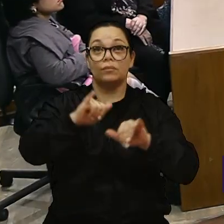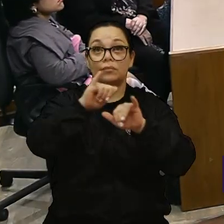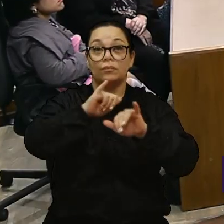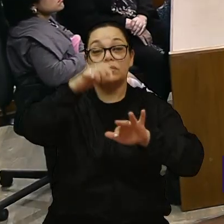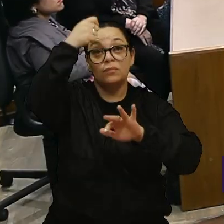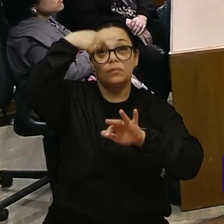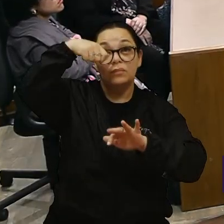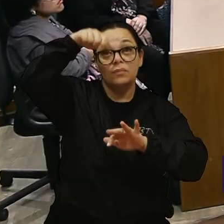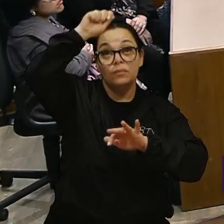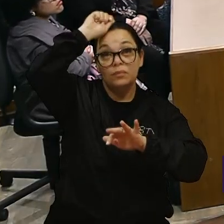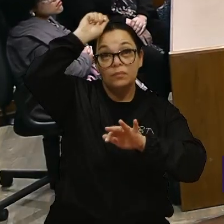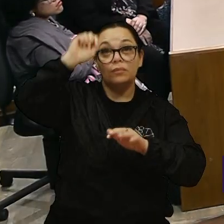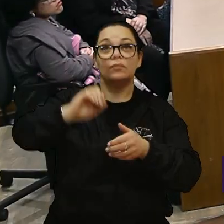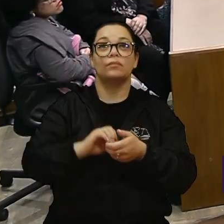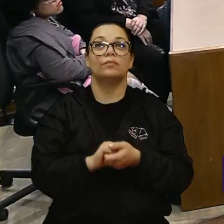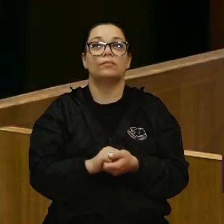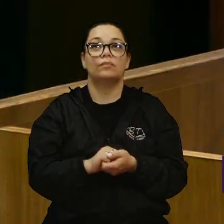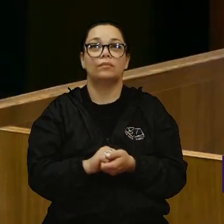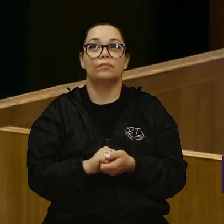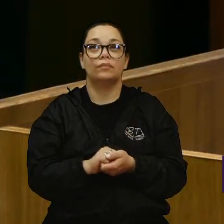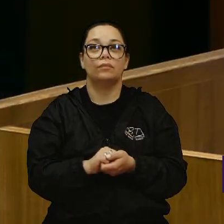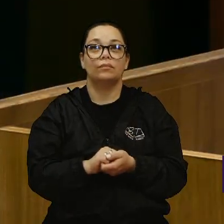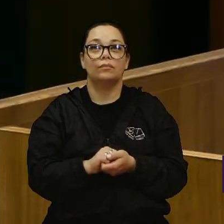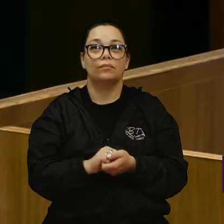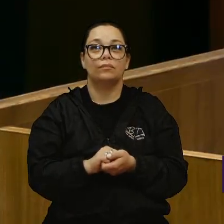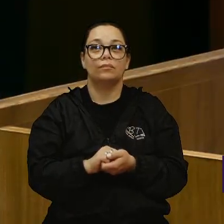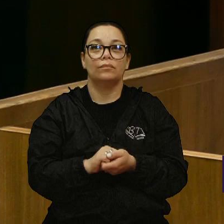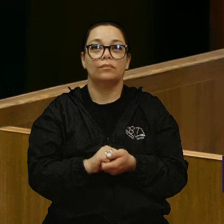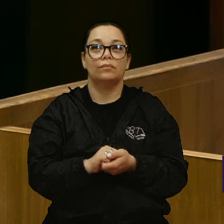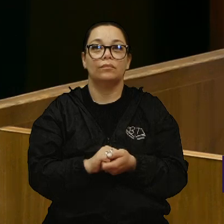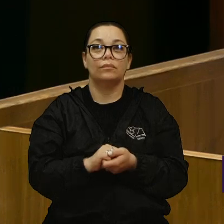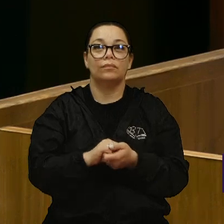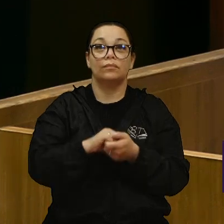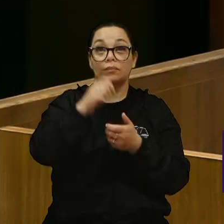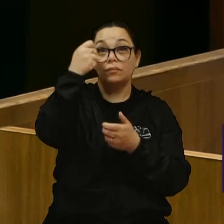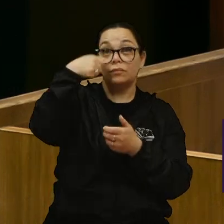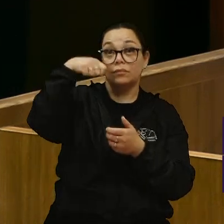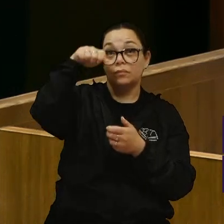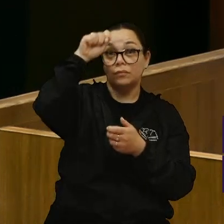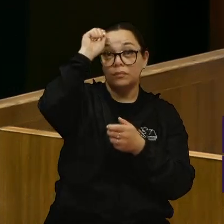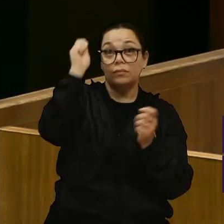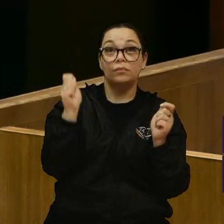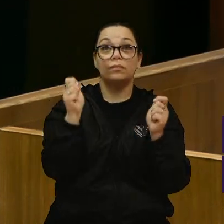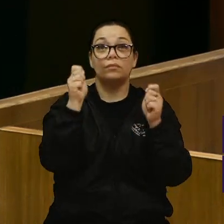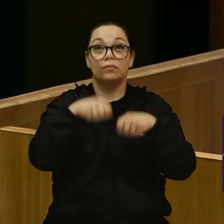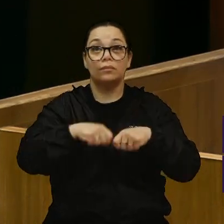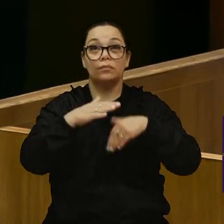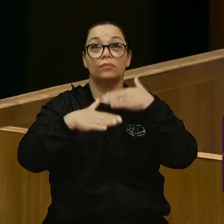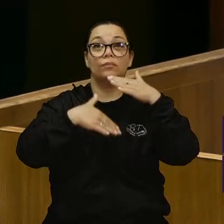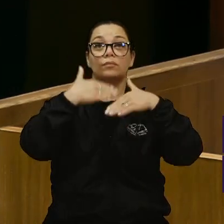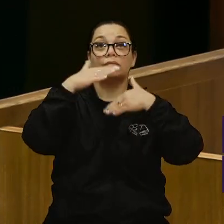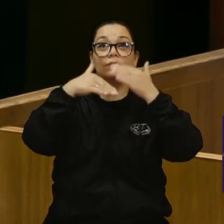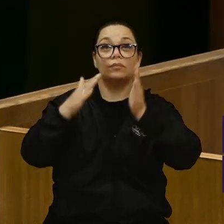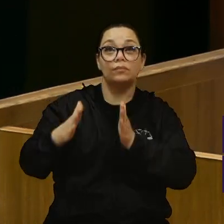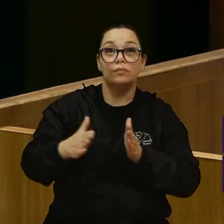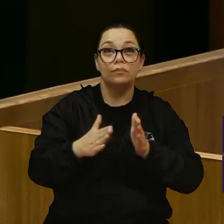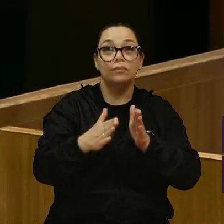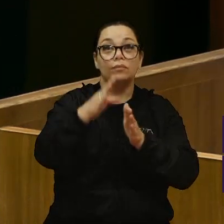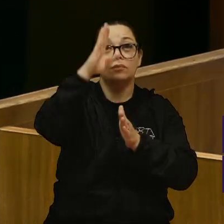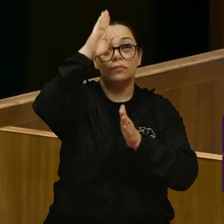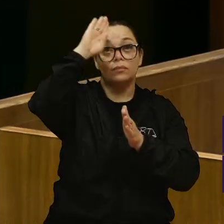Universidade de Caxias do Sul. Foi dentro da UCS que eu encontrei as condições para desenvolver a minha trajetória